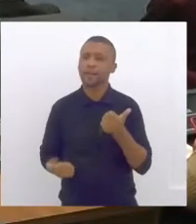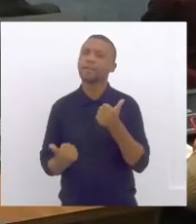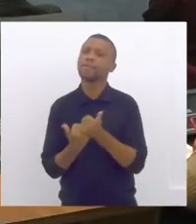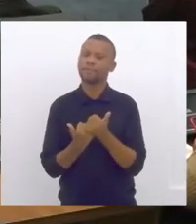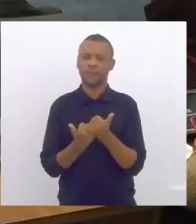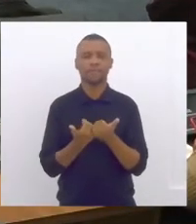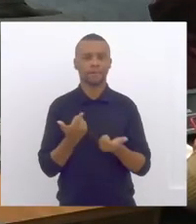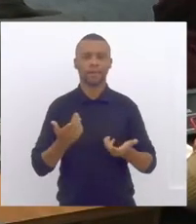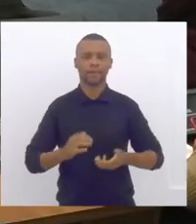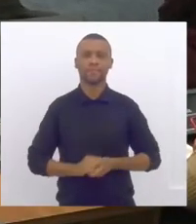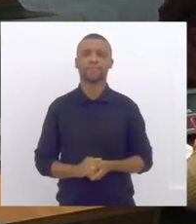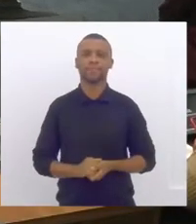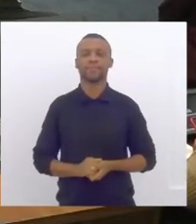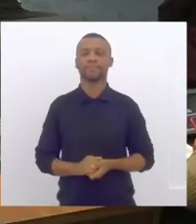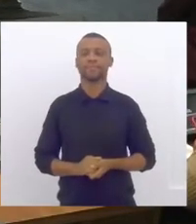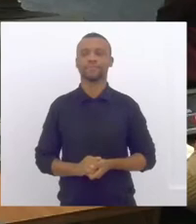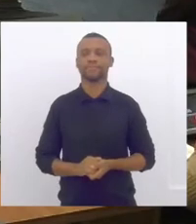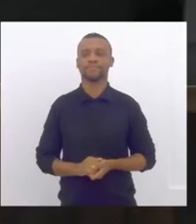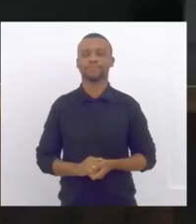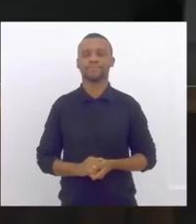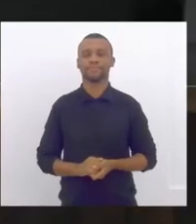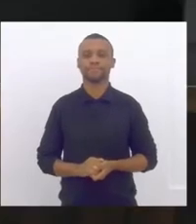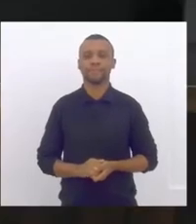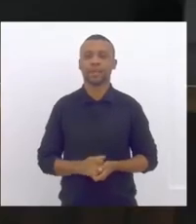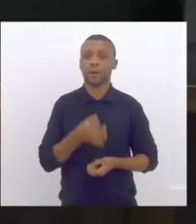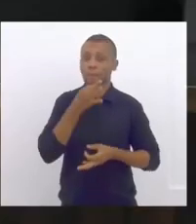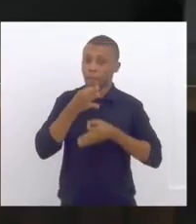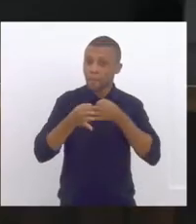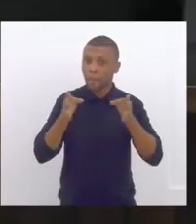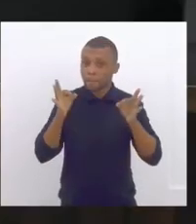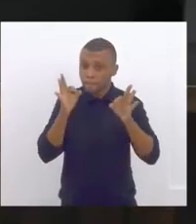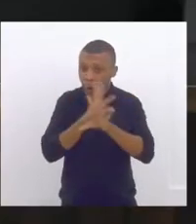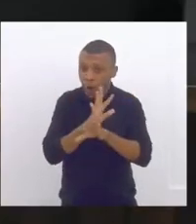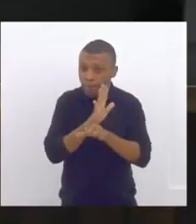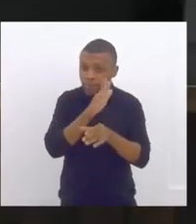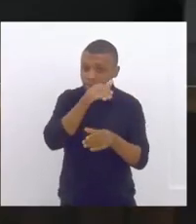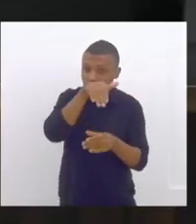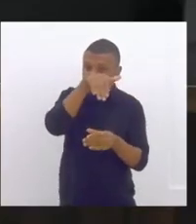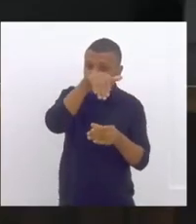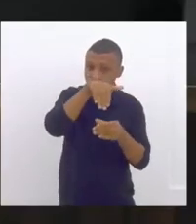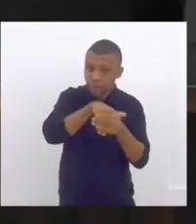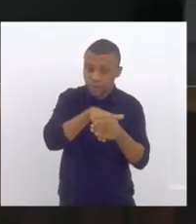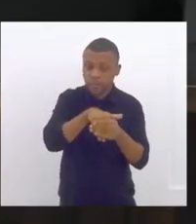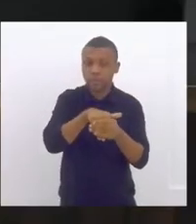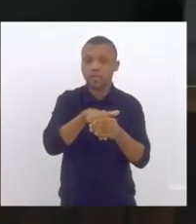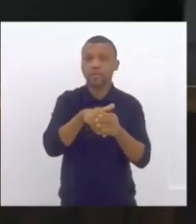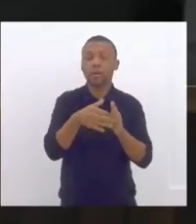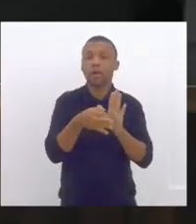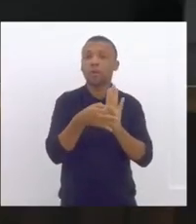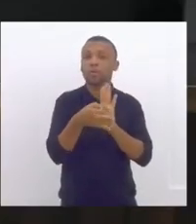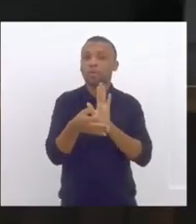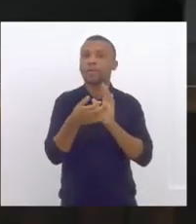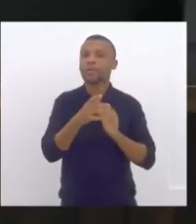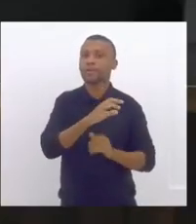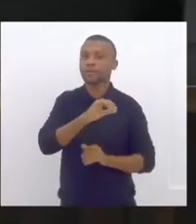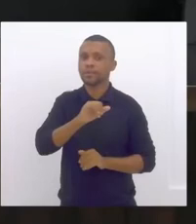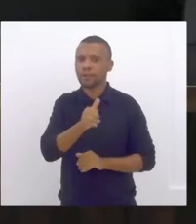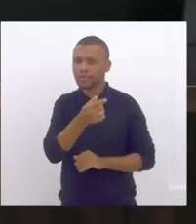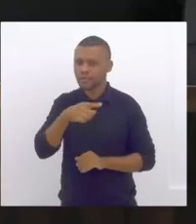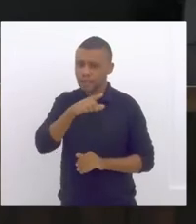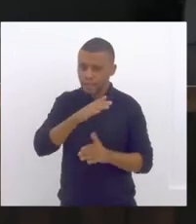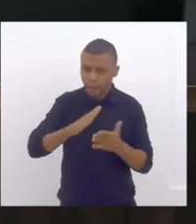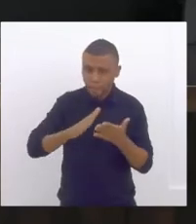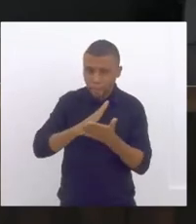presidente. Com os pareceres emitidos em votação, parecer da Comissão de Constituição e Justiça, senhores que